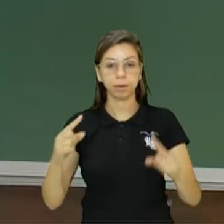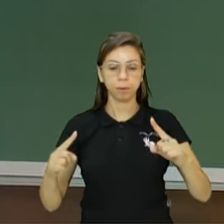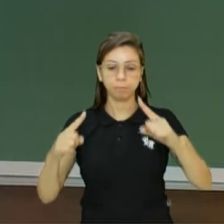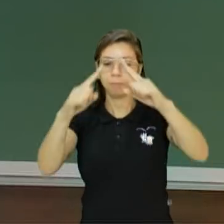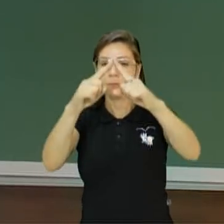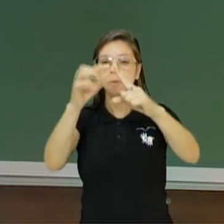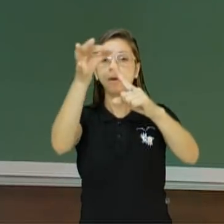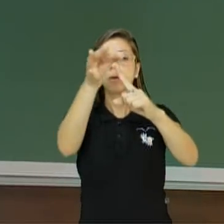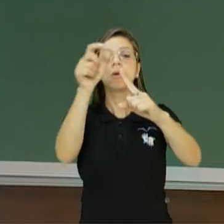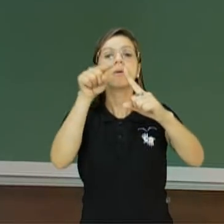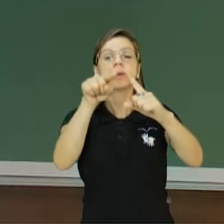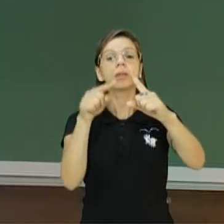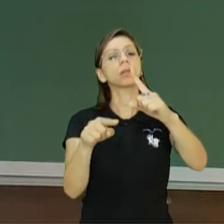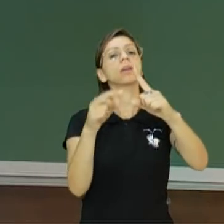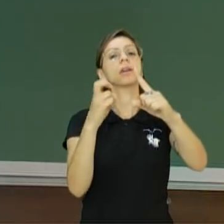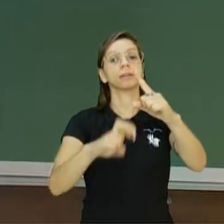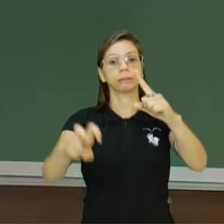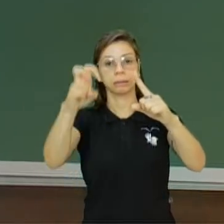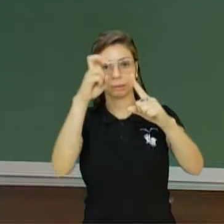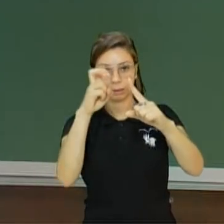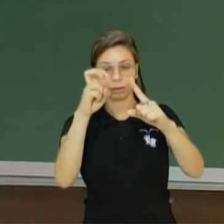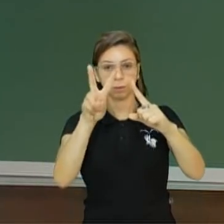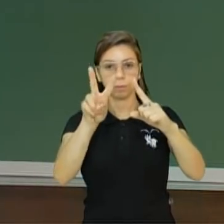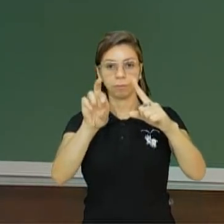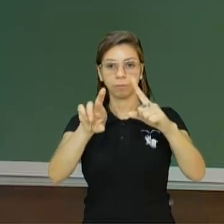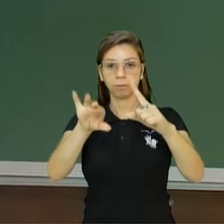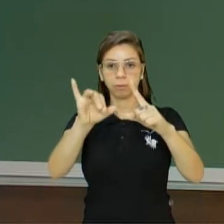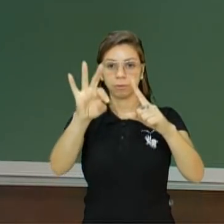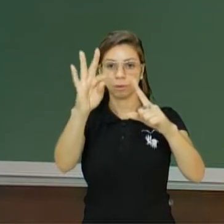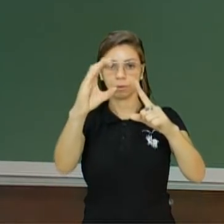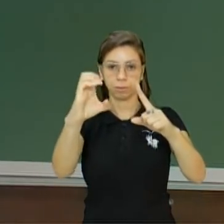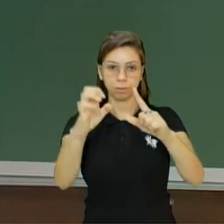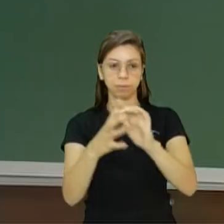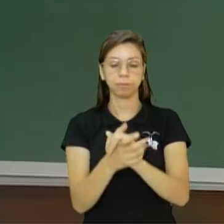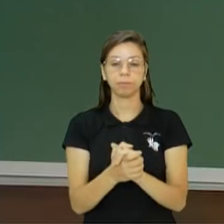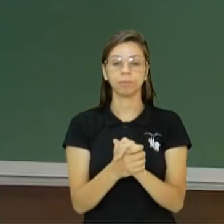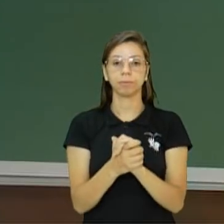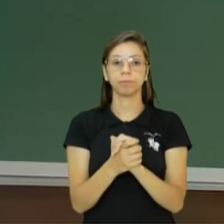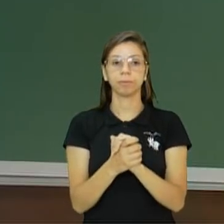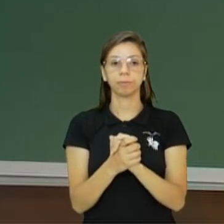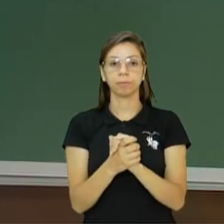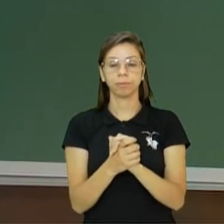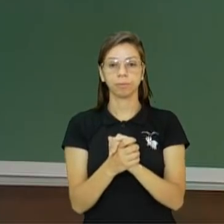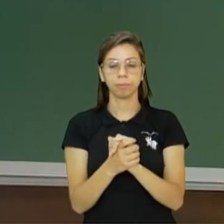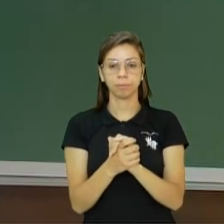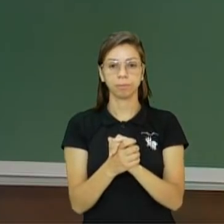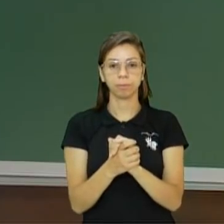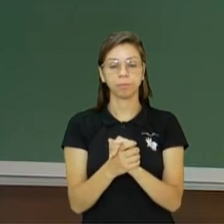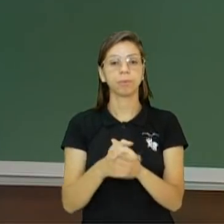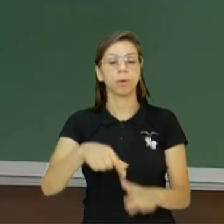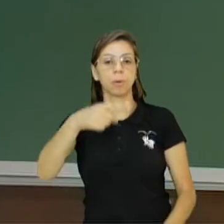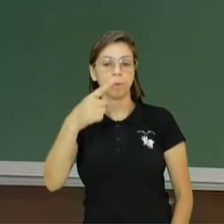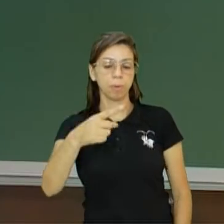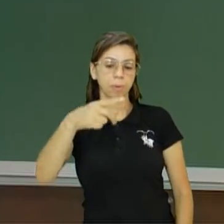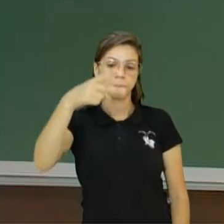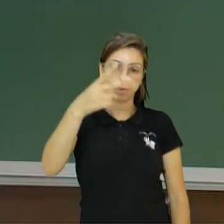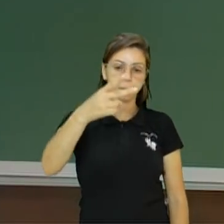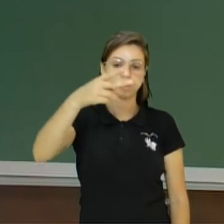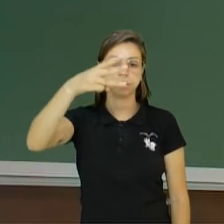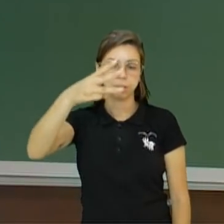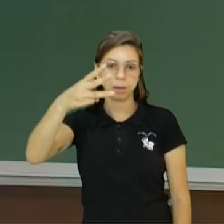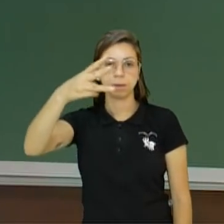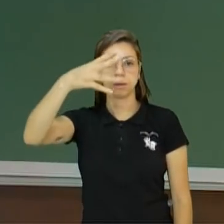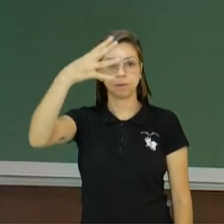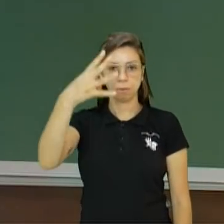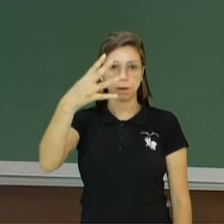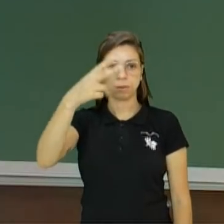vértices. E as arestas, prof? As arestas nós temos aqui, ó, 1, 2, 3, 4 arestas em